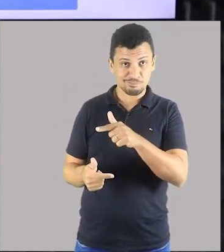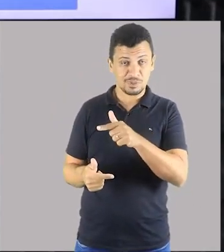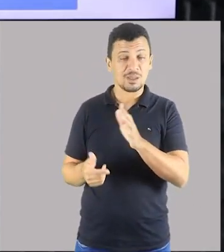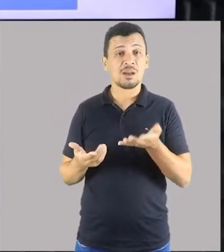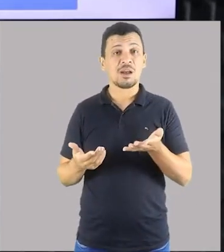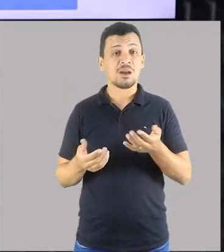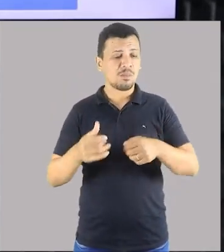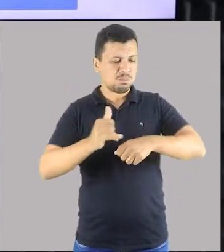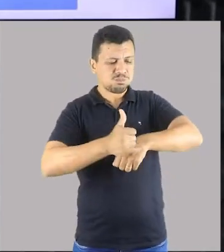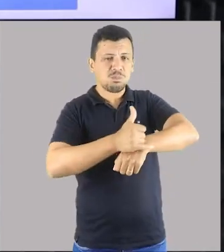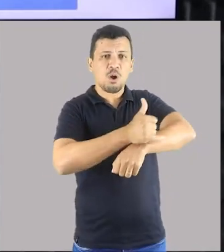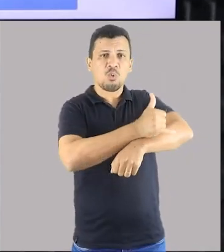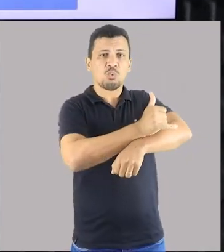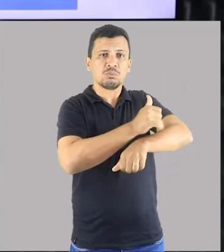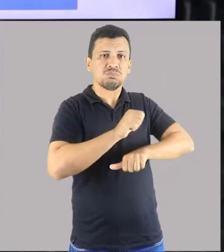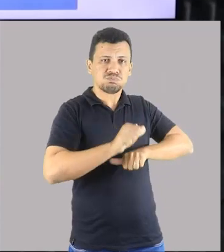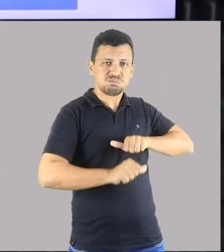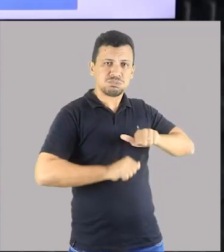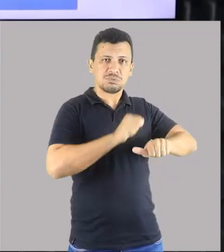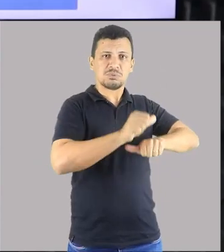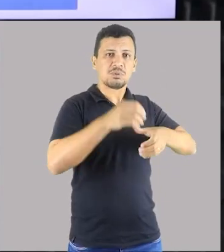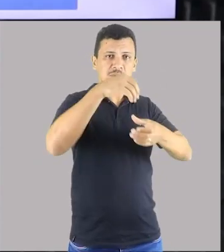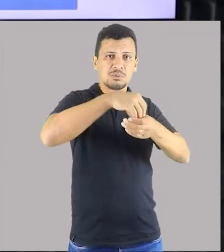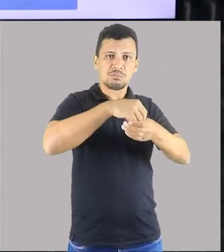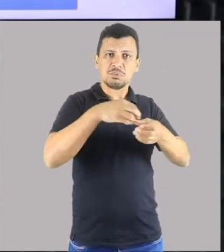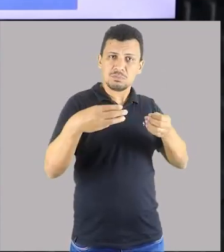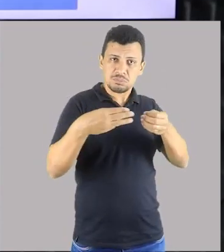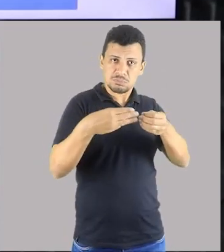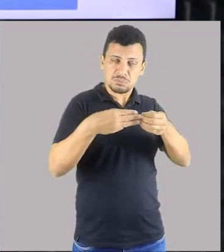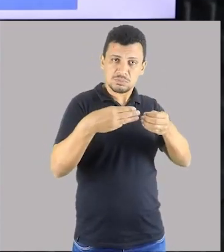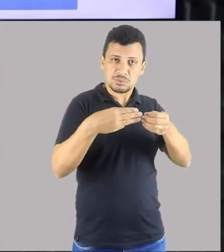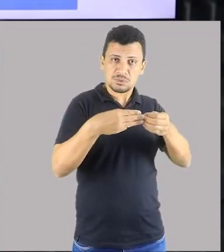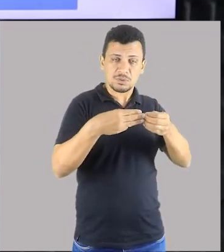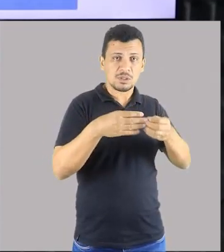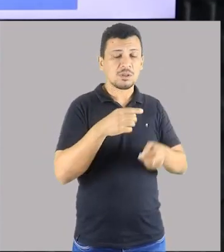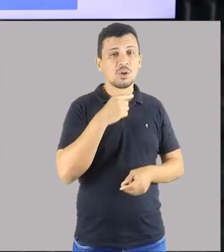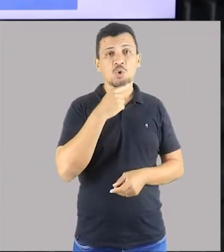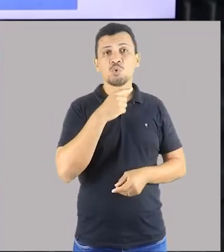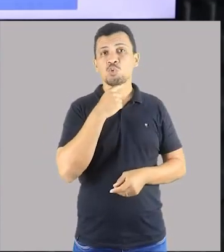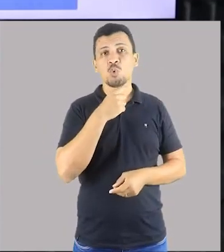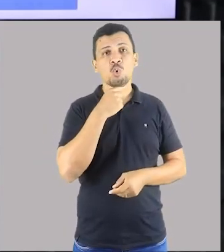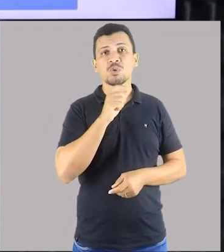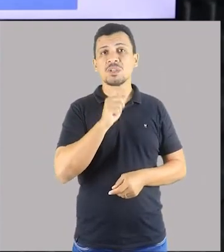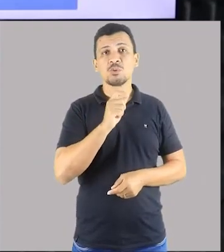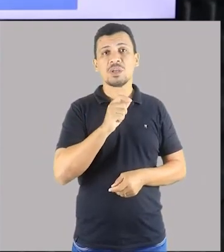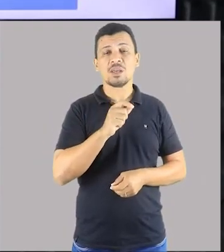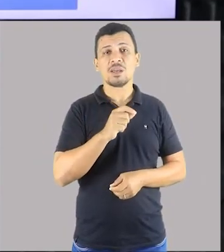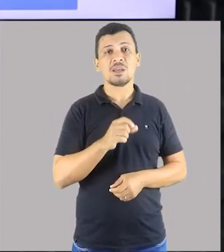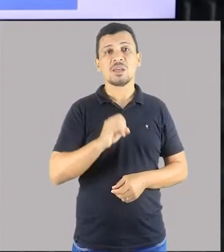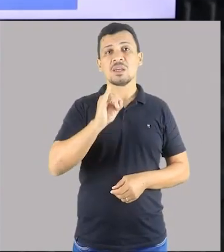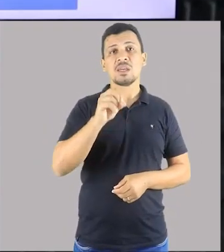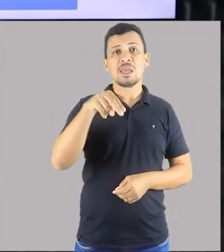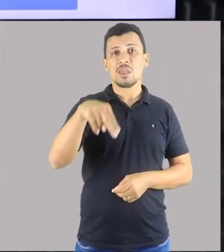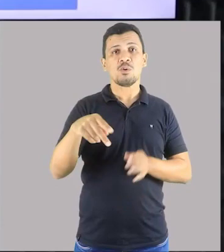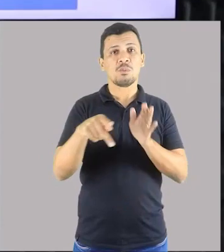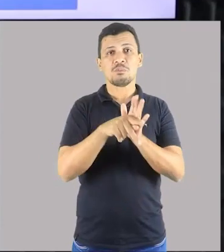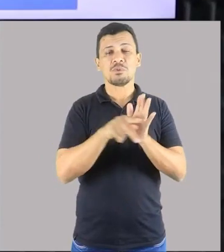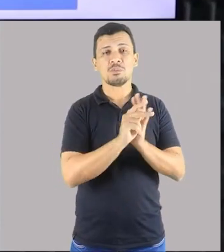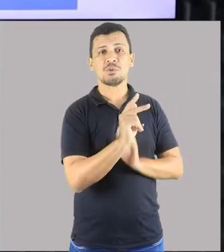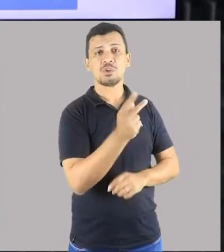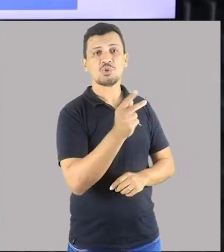sendo metabolizada lá na mitocôndria, a gente não consegue tirar os íons de hidrogênios que vão